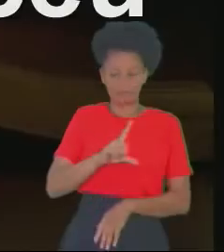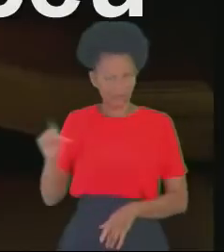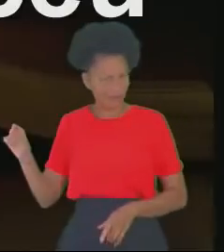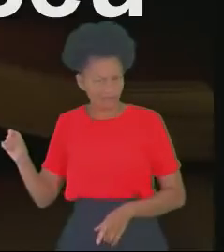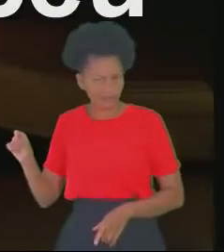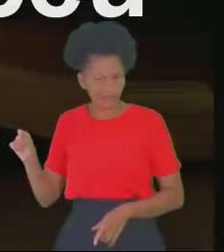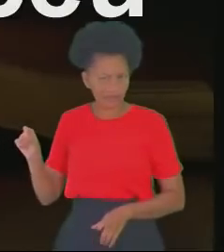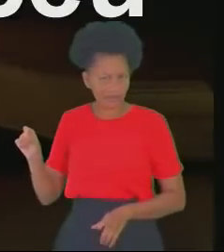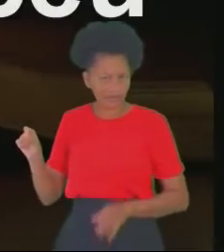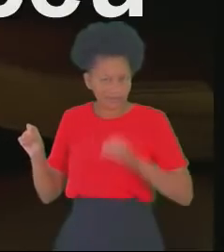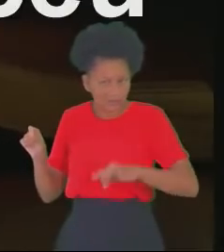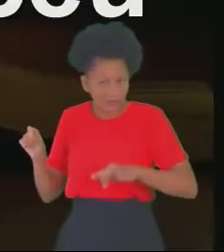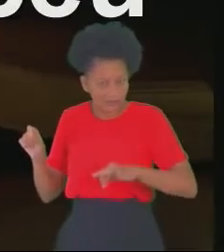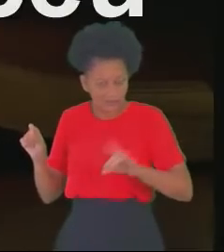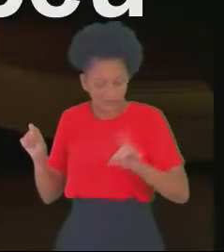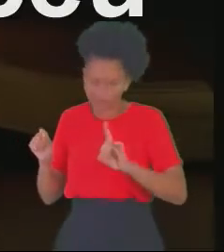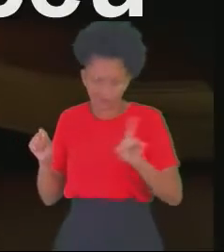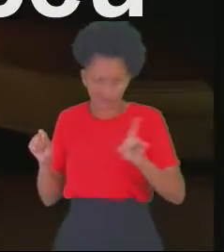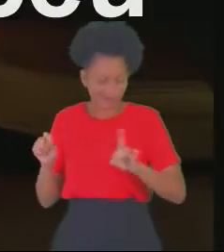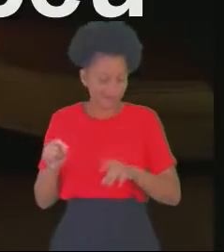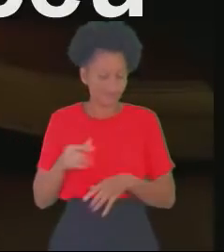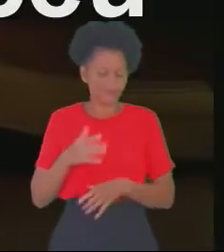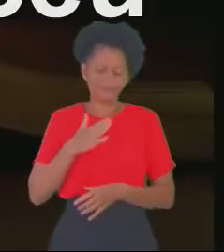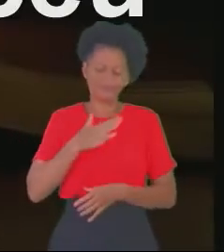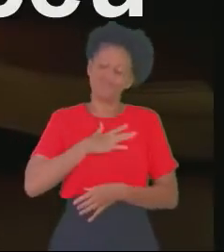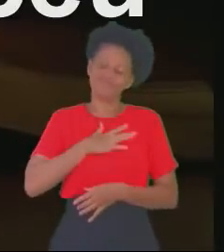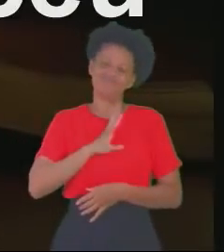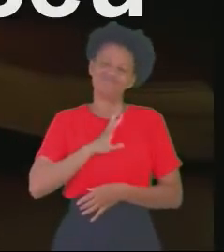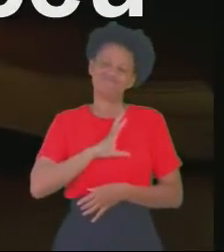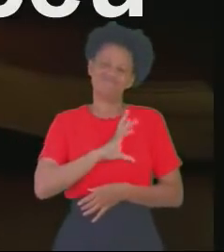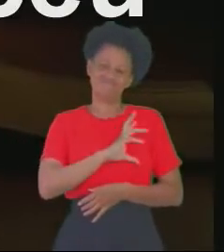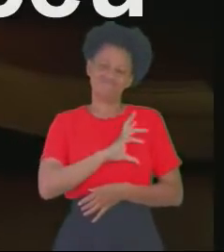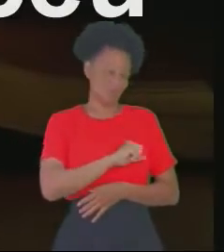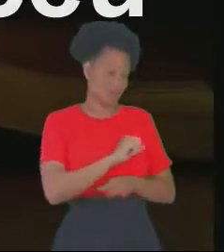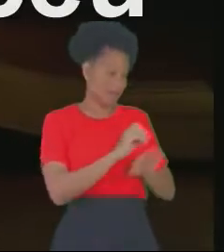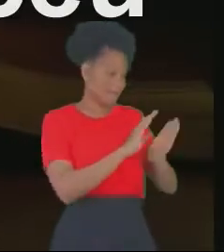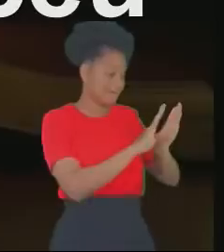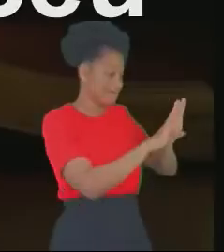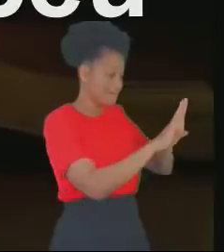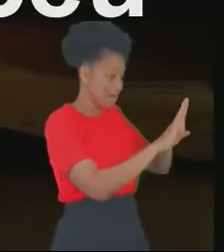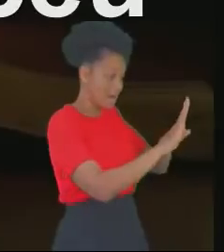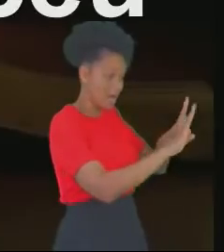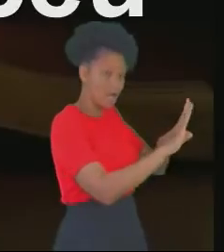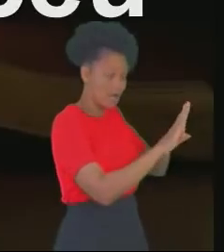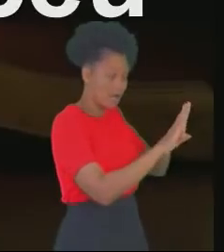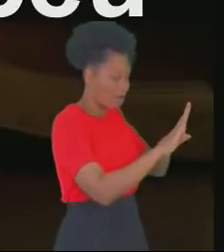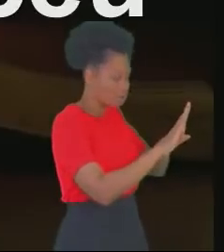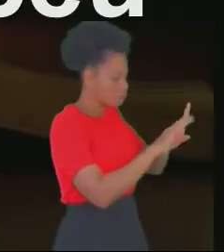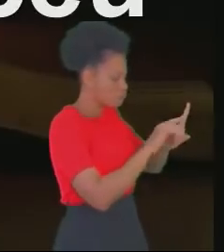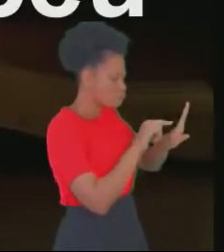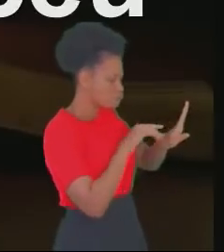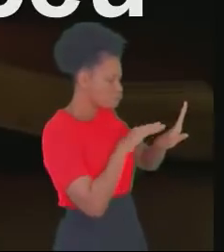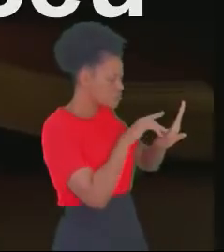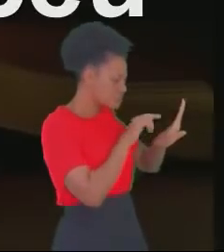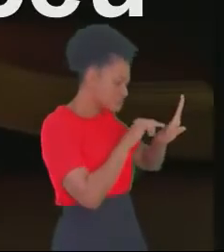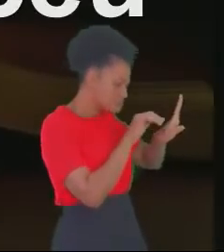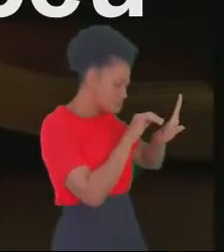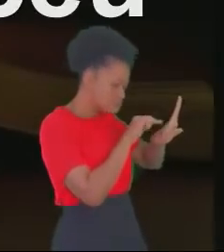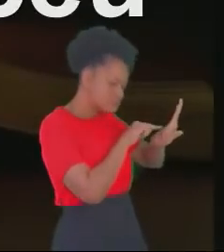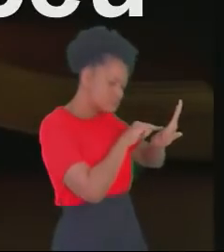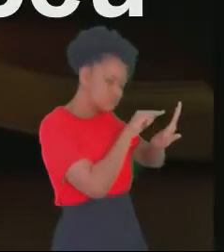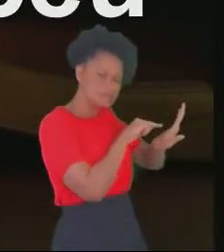que ele fez, irmão? O meu amado meteu a sua mão pela